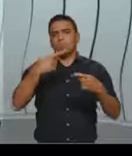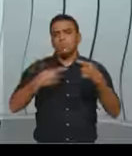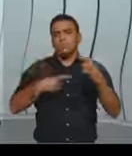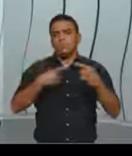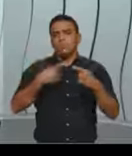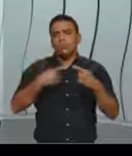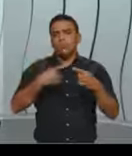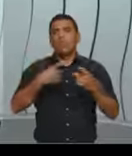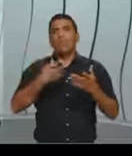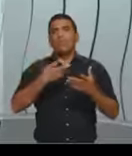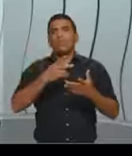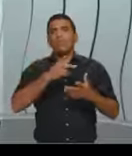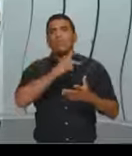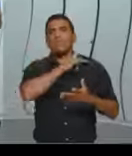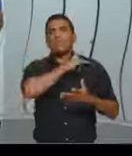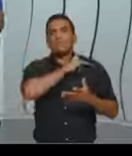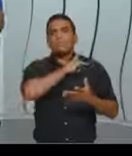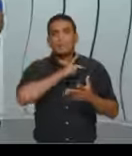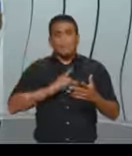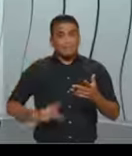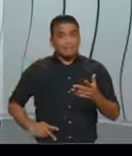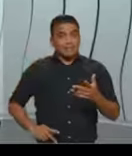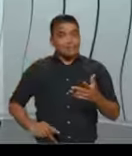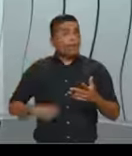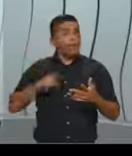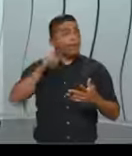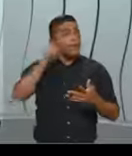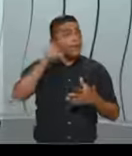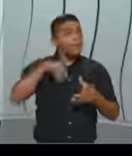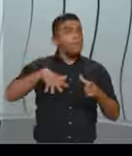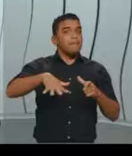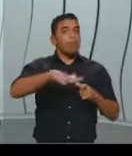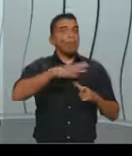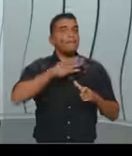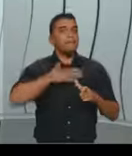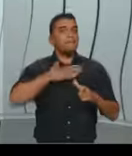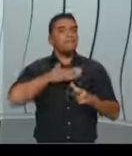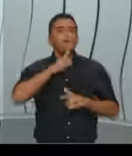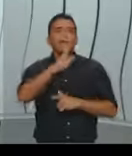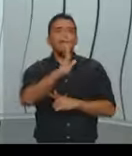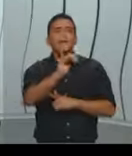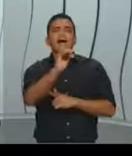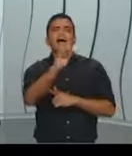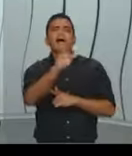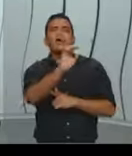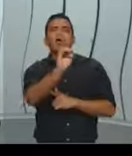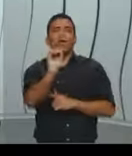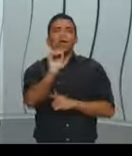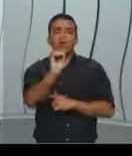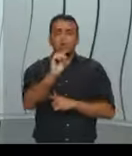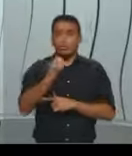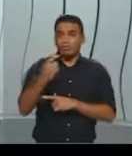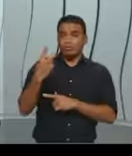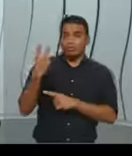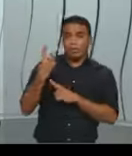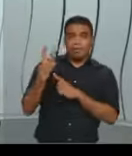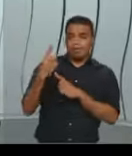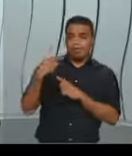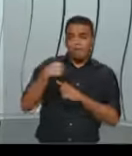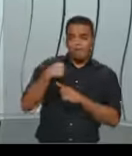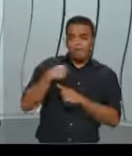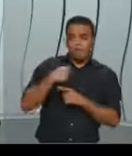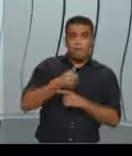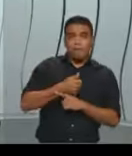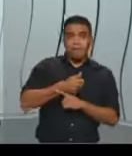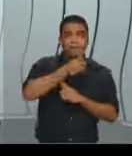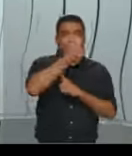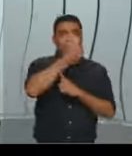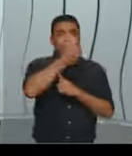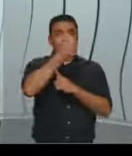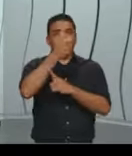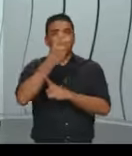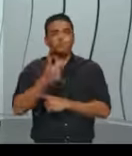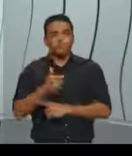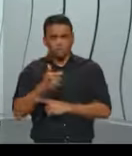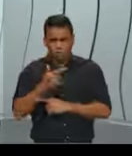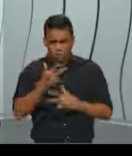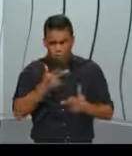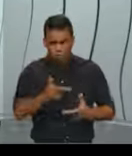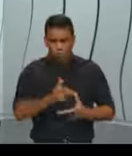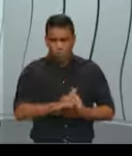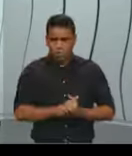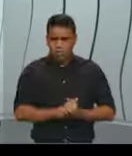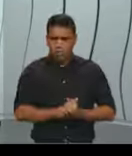presidente do meu bairro. Se eu estou candidato com mais outra pessoa, se eu fiquei em segundo ou fiquei em primeiro, é a mesma